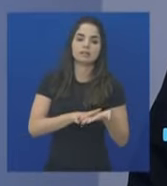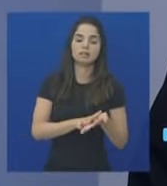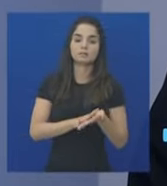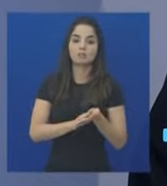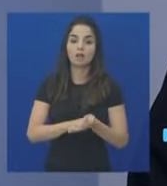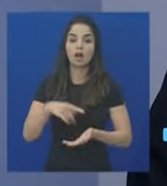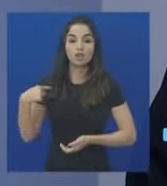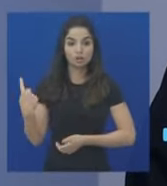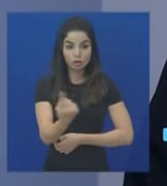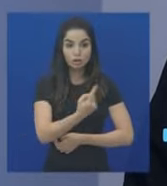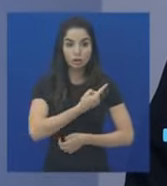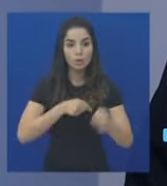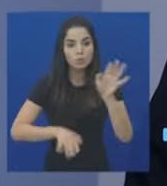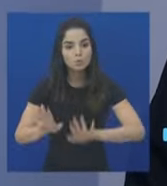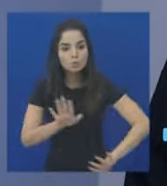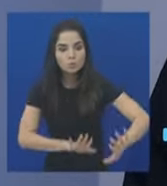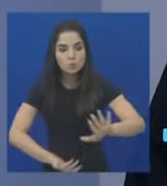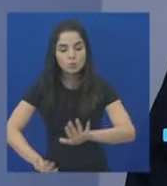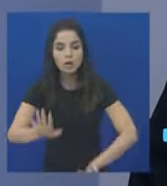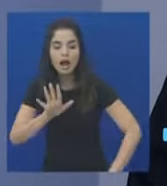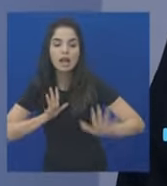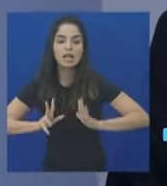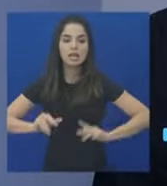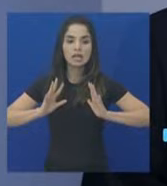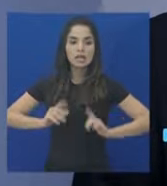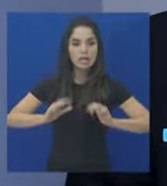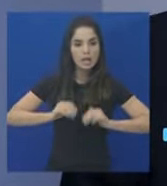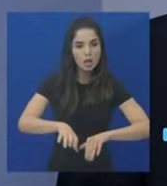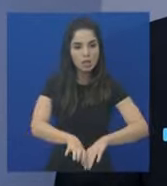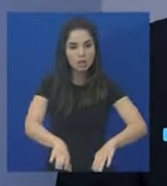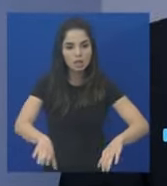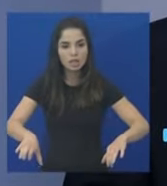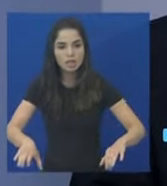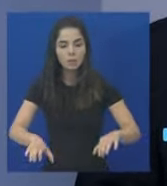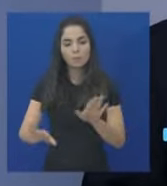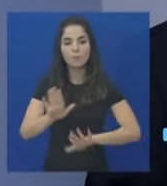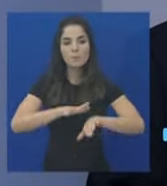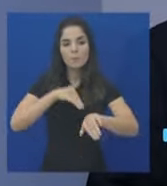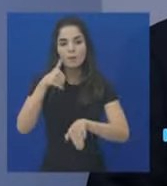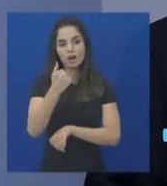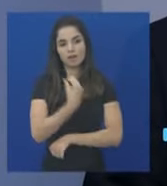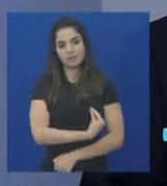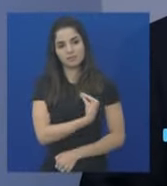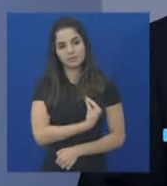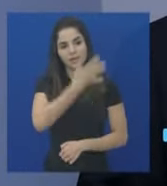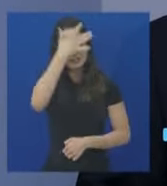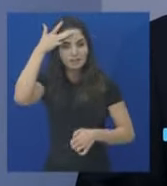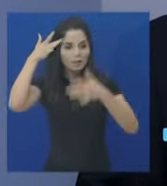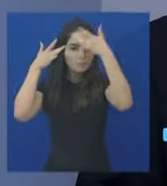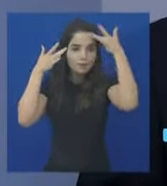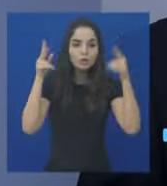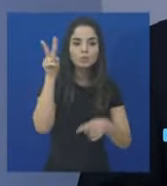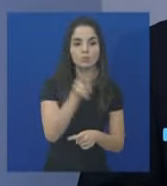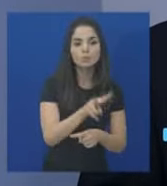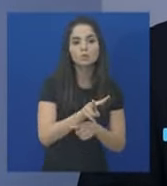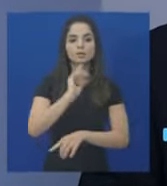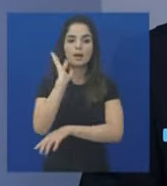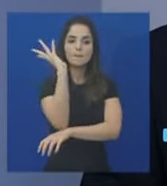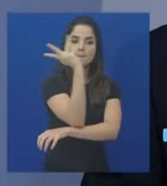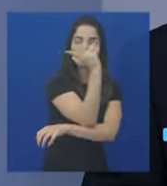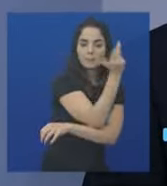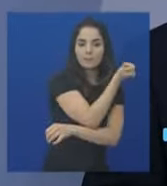cuidar do saneamento para melhorar a qualidade de vida da população e preservar o meio ambiente. Vamos